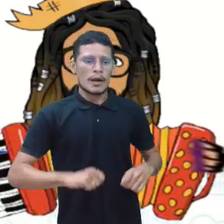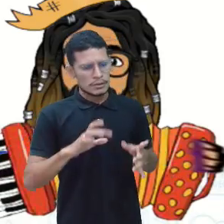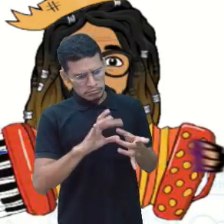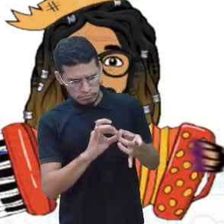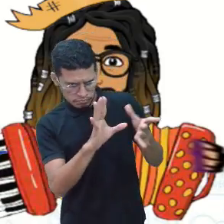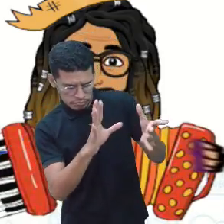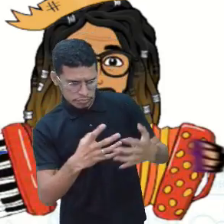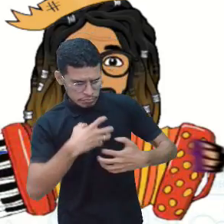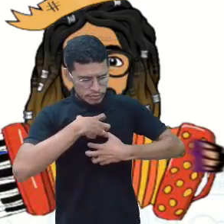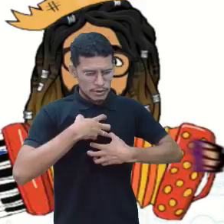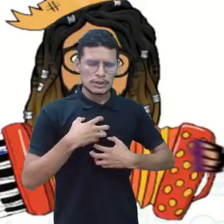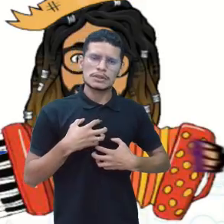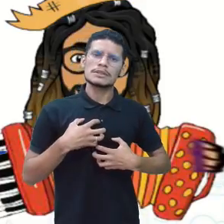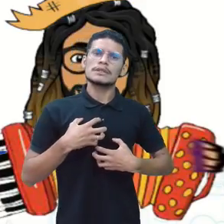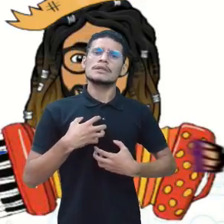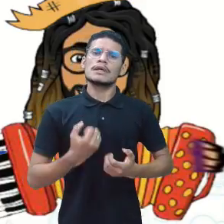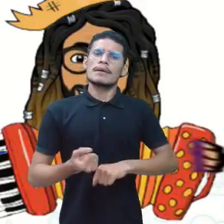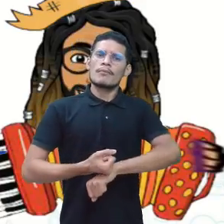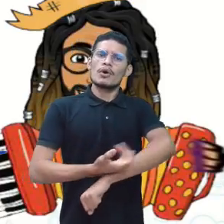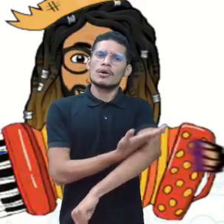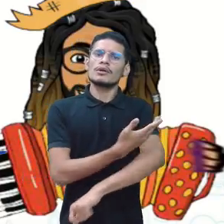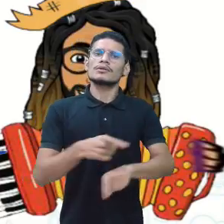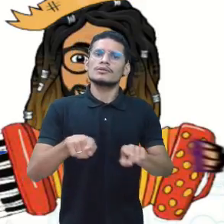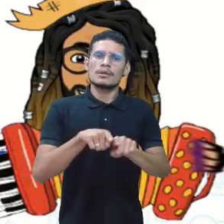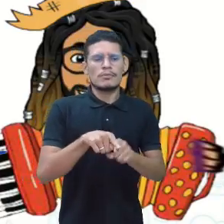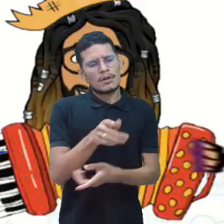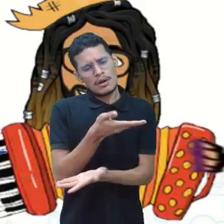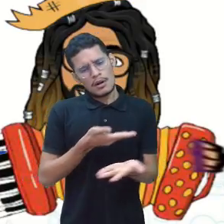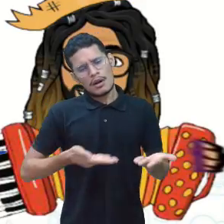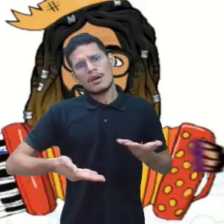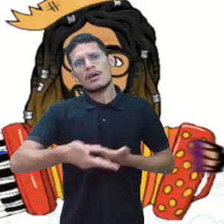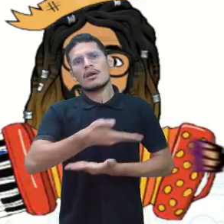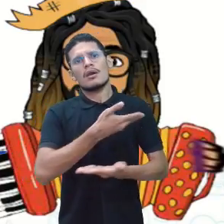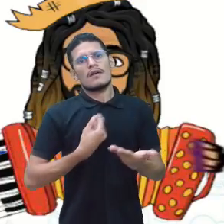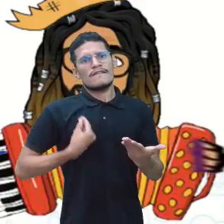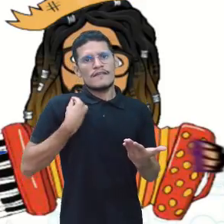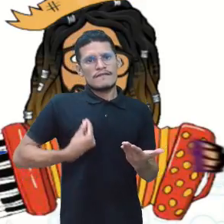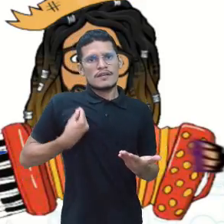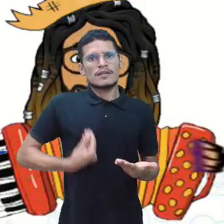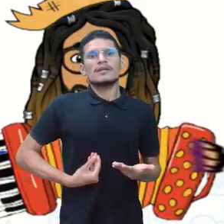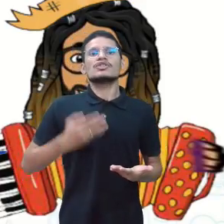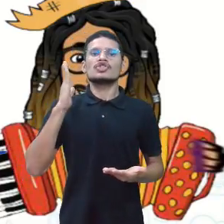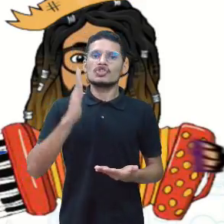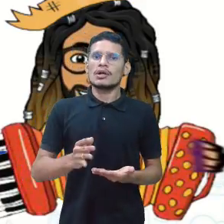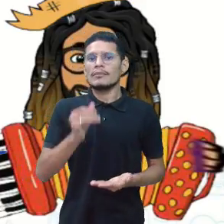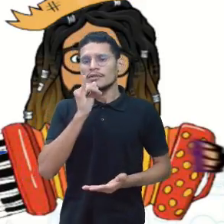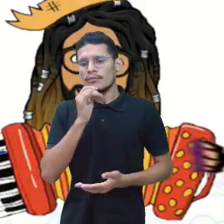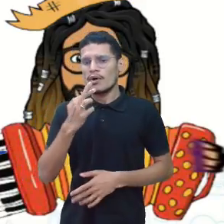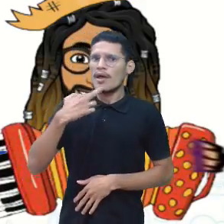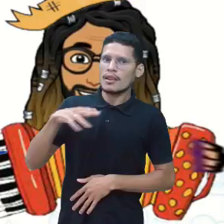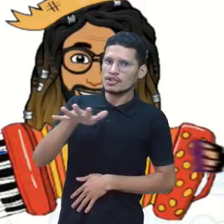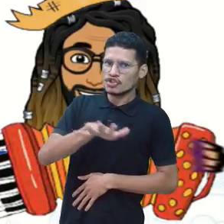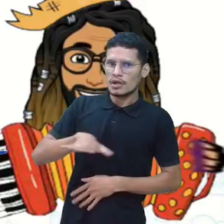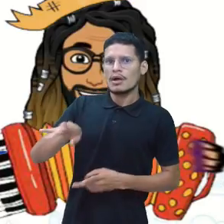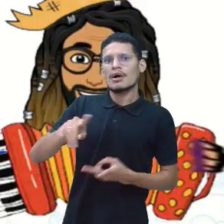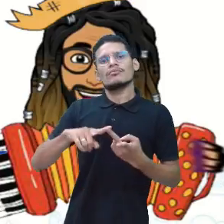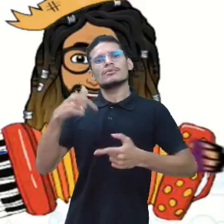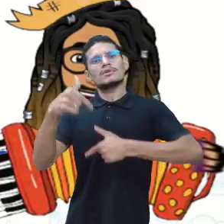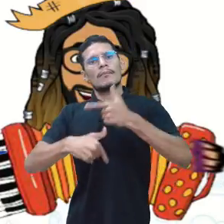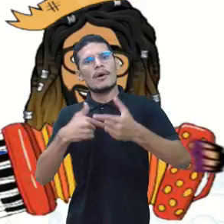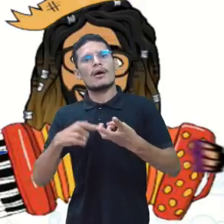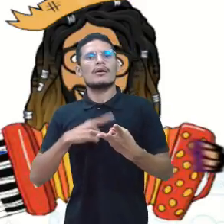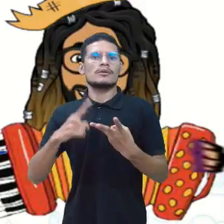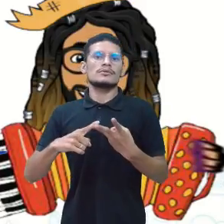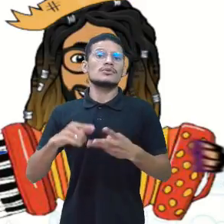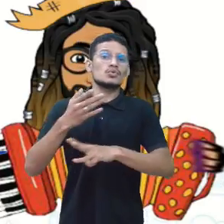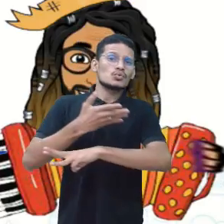transmissão de sentimentos, emoções e afetividades vividas nas esferas religiosas, do trabalho,